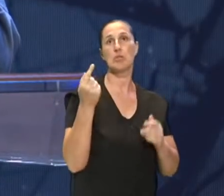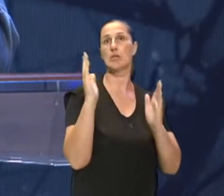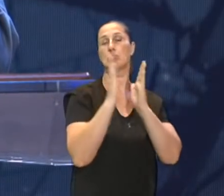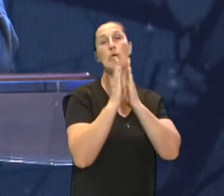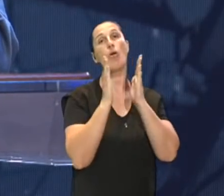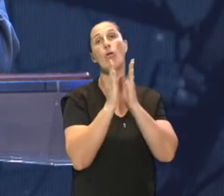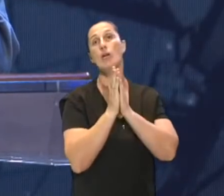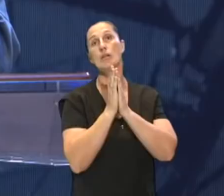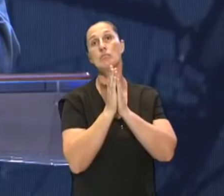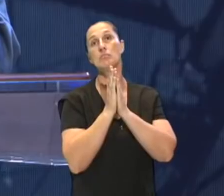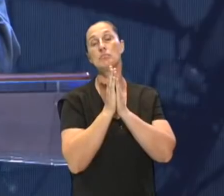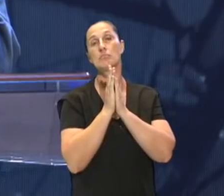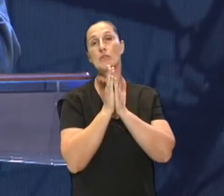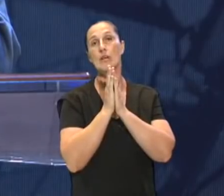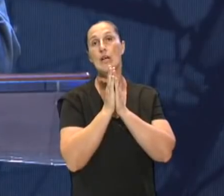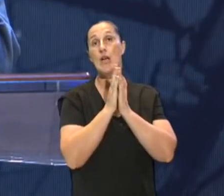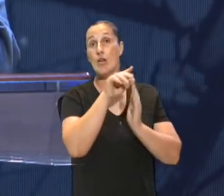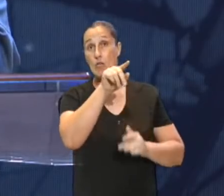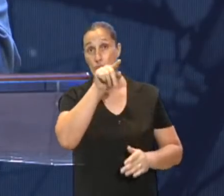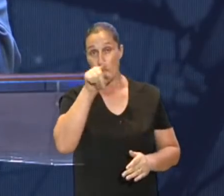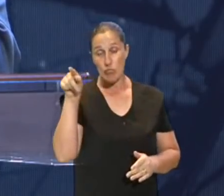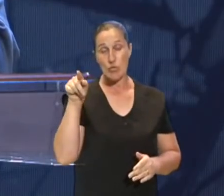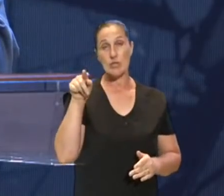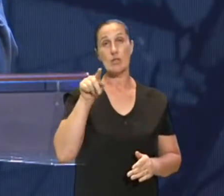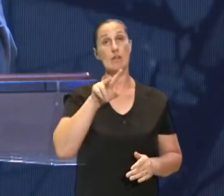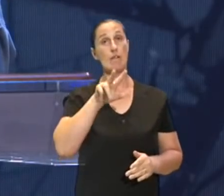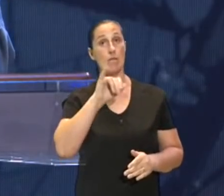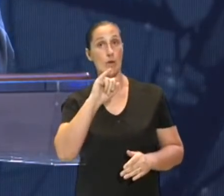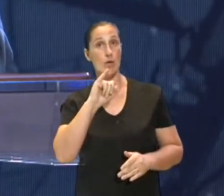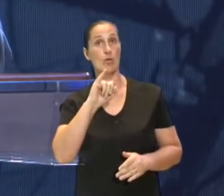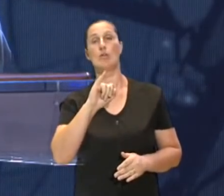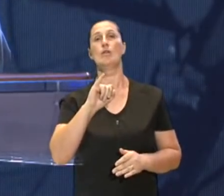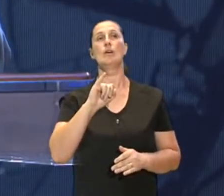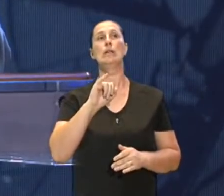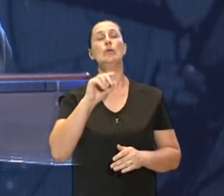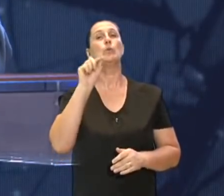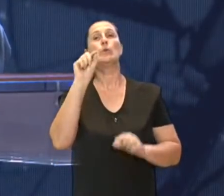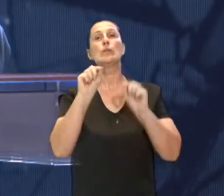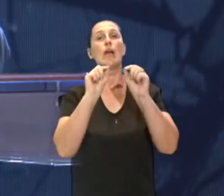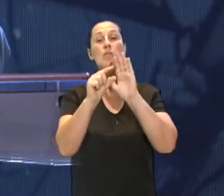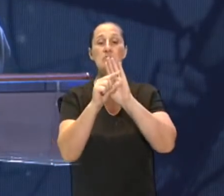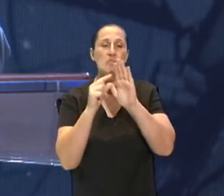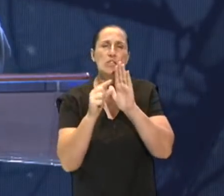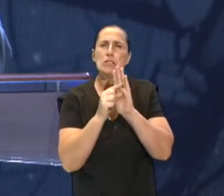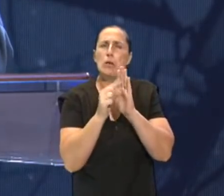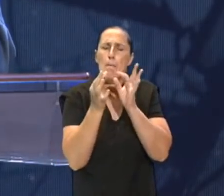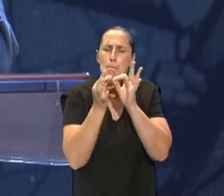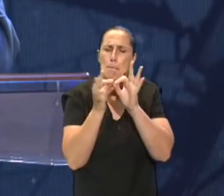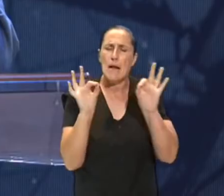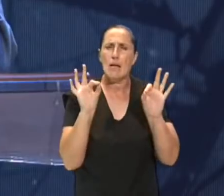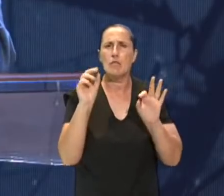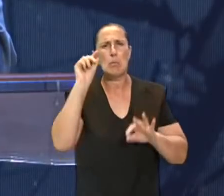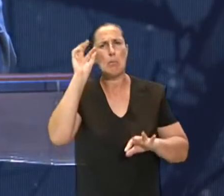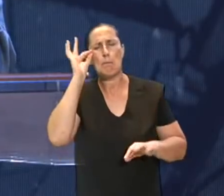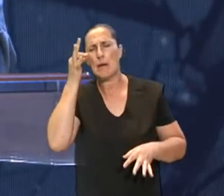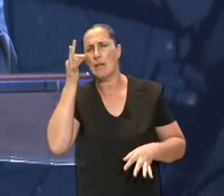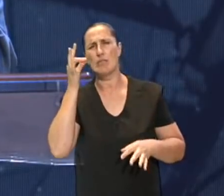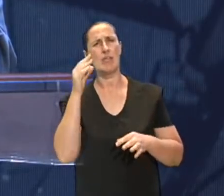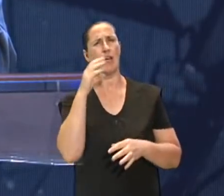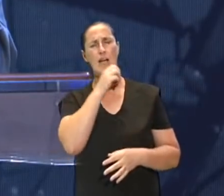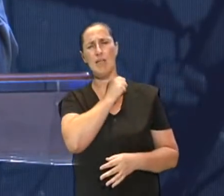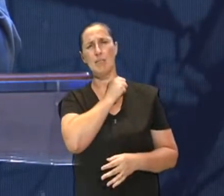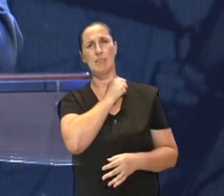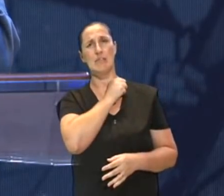tá? E ali vocês vão colocar uma breve meditação da palavra de Deus, uma palavra de esperança e oração,